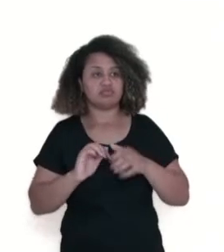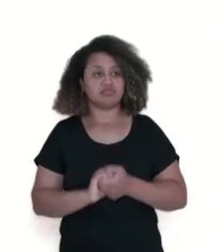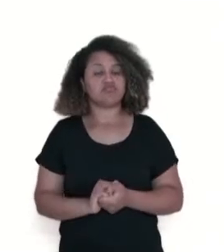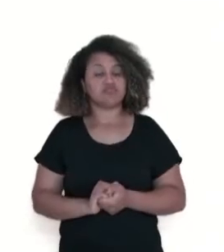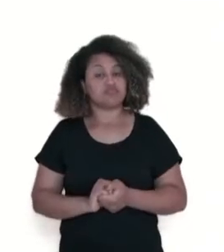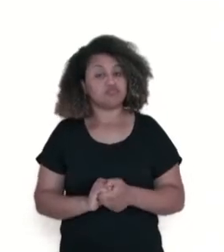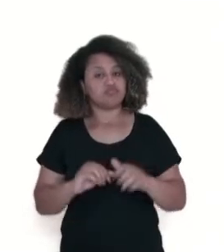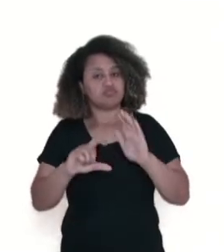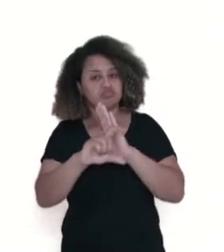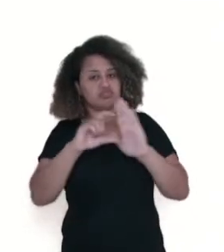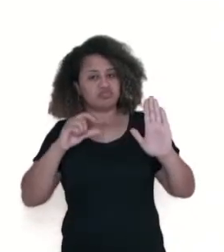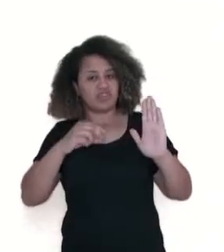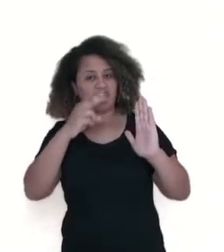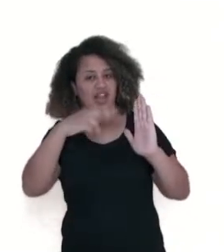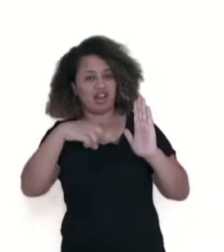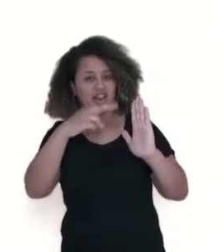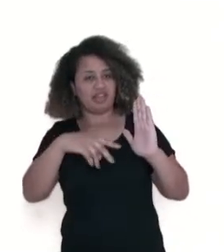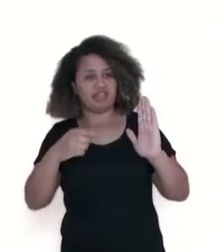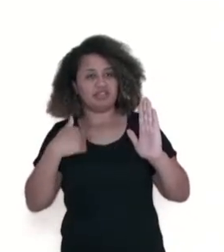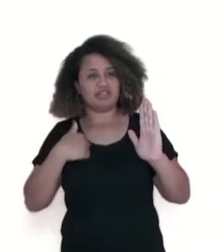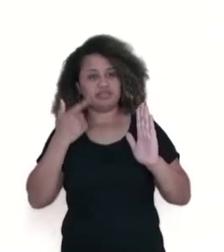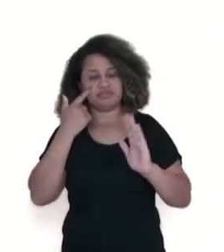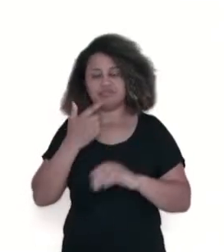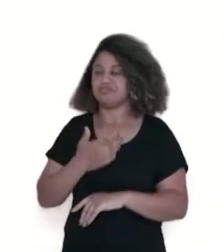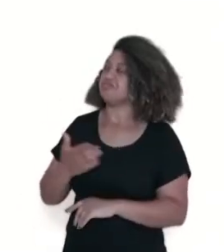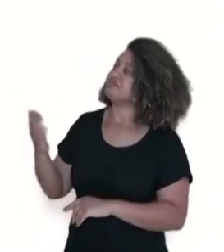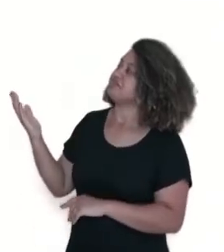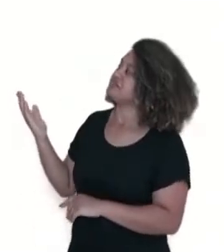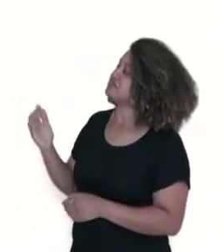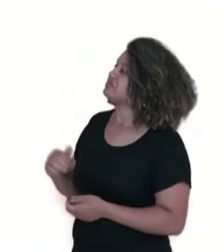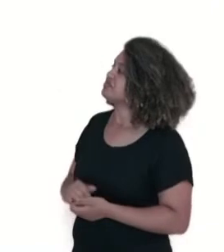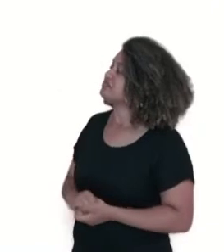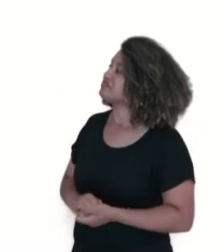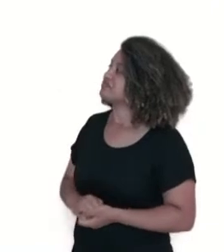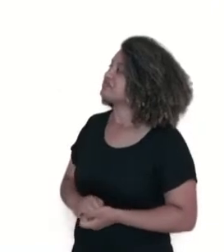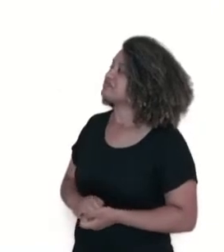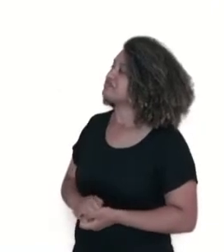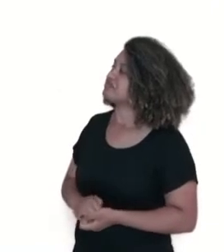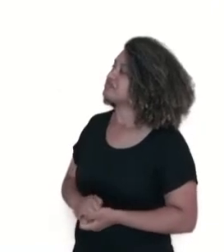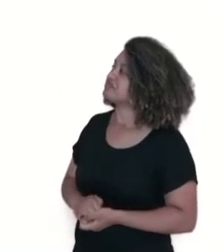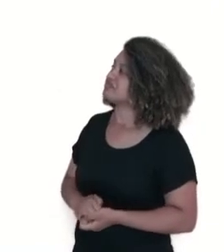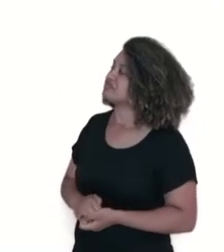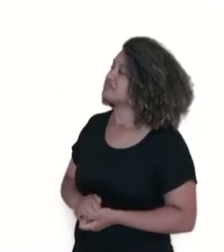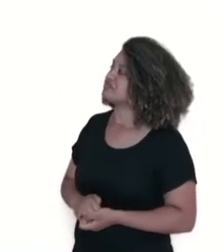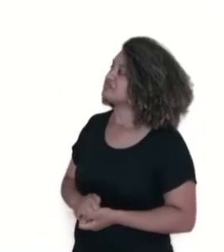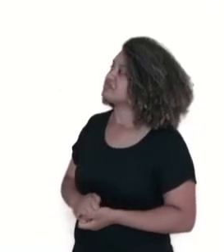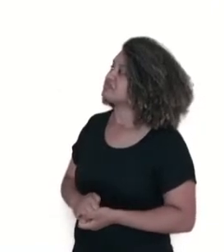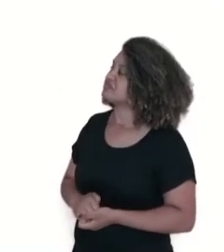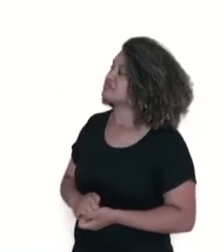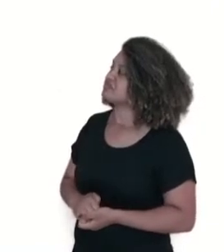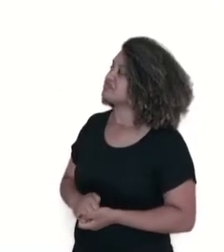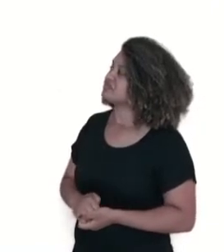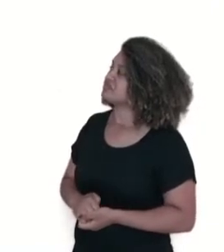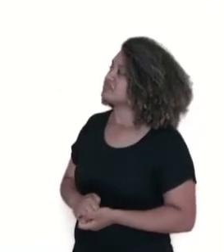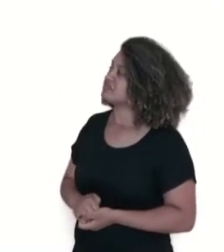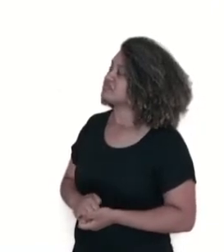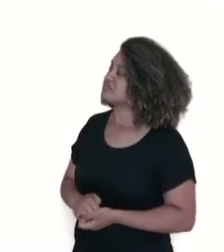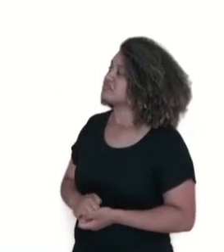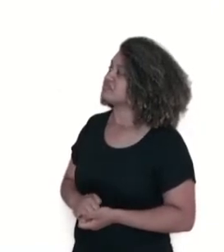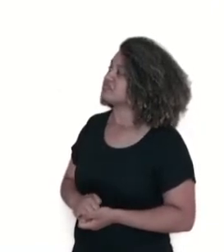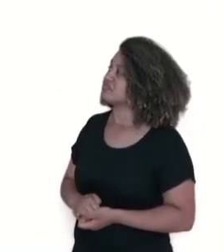2 anos e meio, os bebês não conseguem transferir o que veio na tela para a realidade.